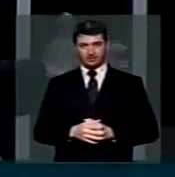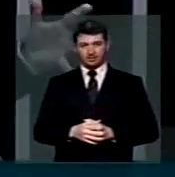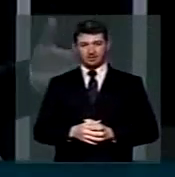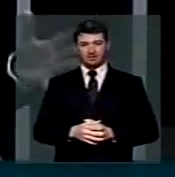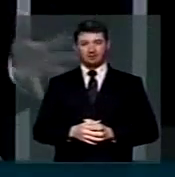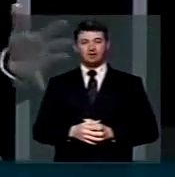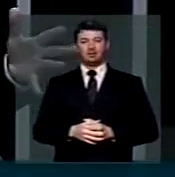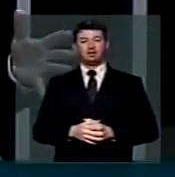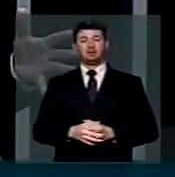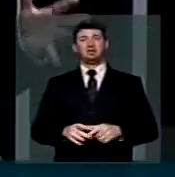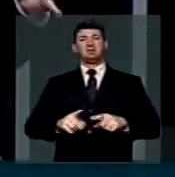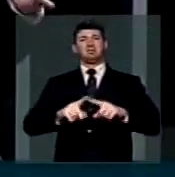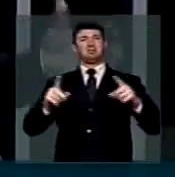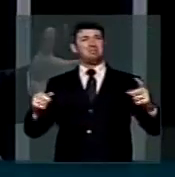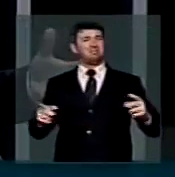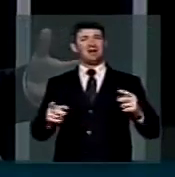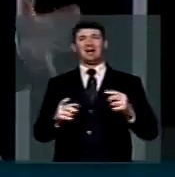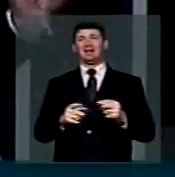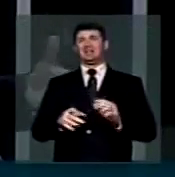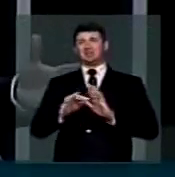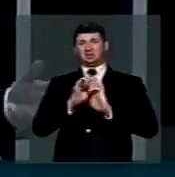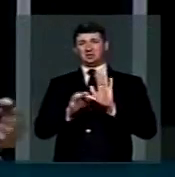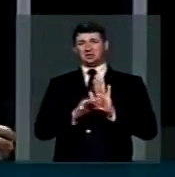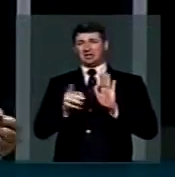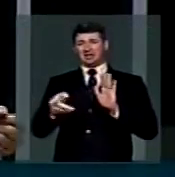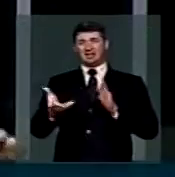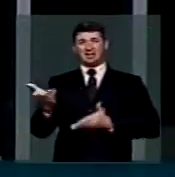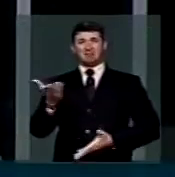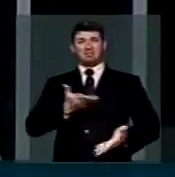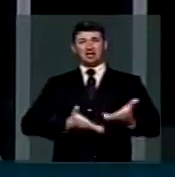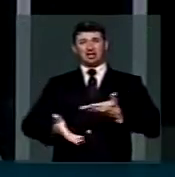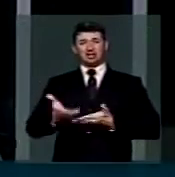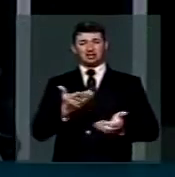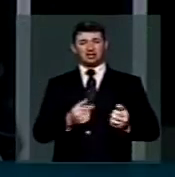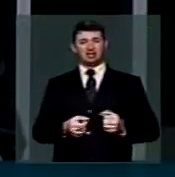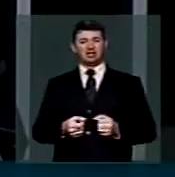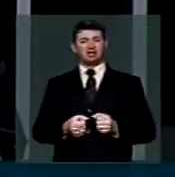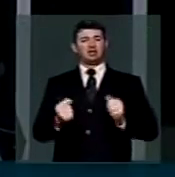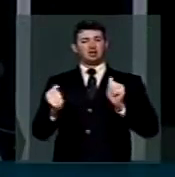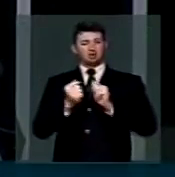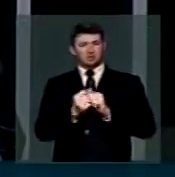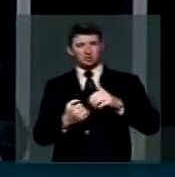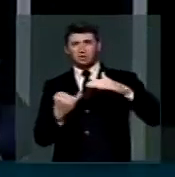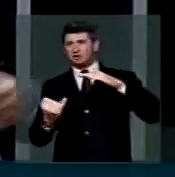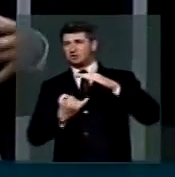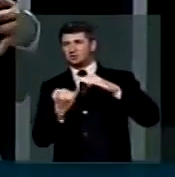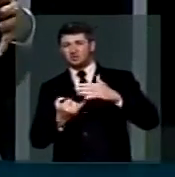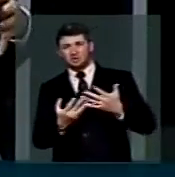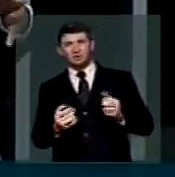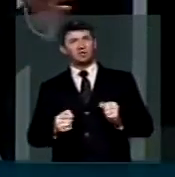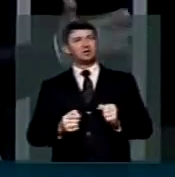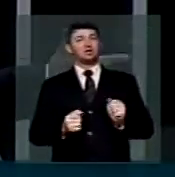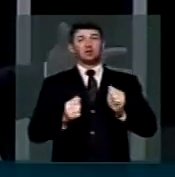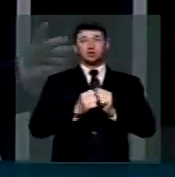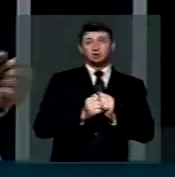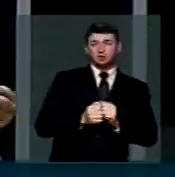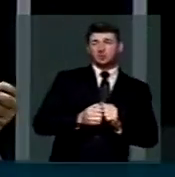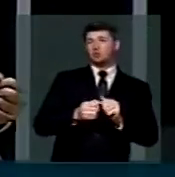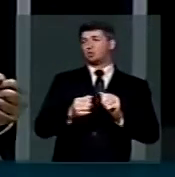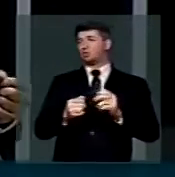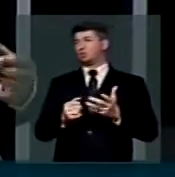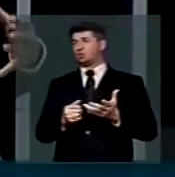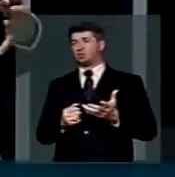Mas mesmo esse texto, um texto mediado, construído com as entidades, com as